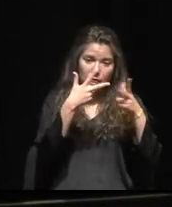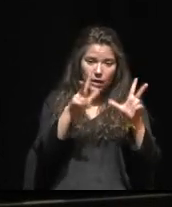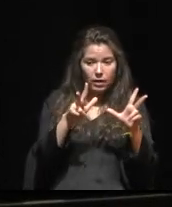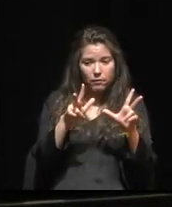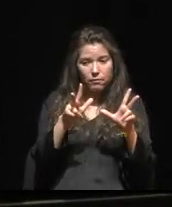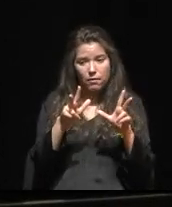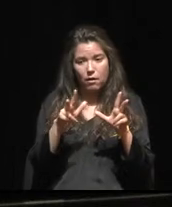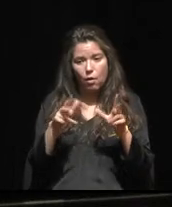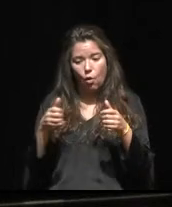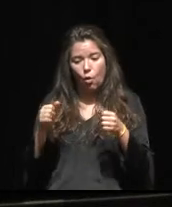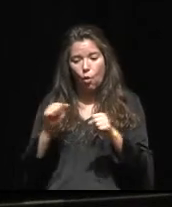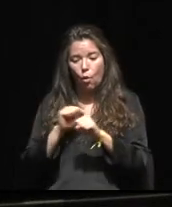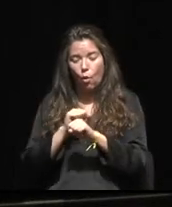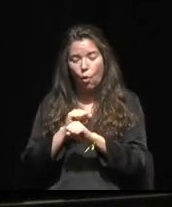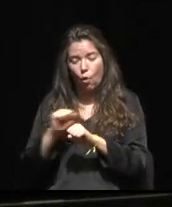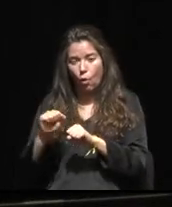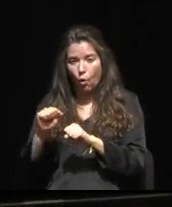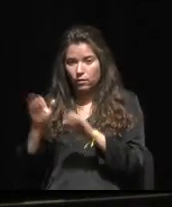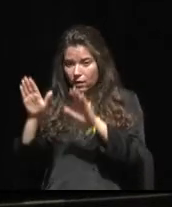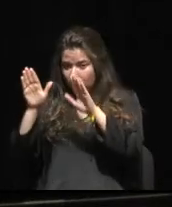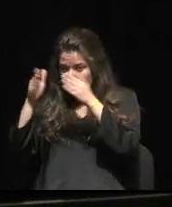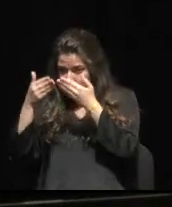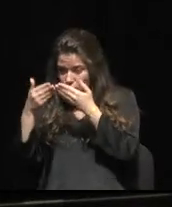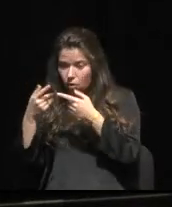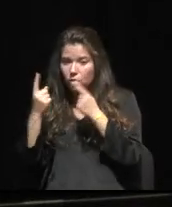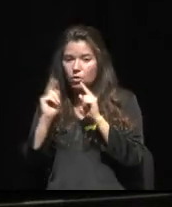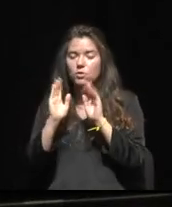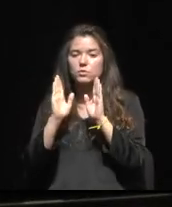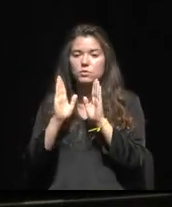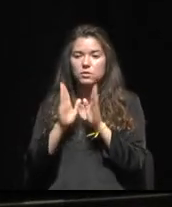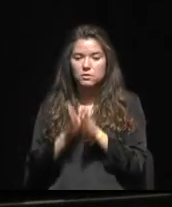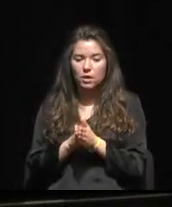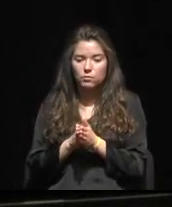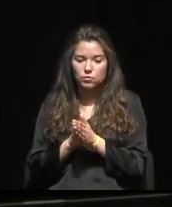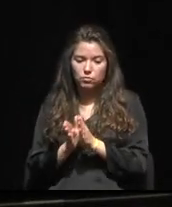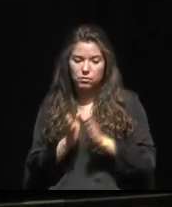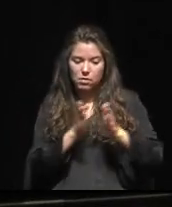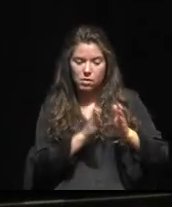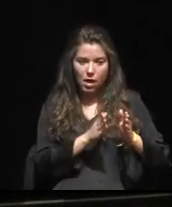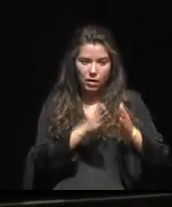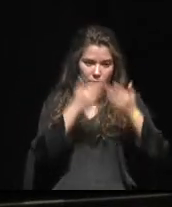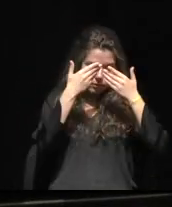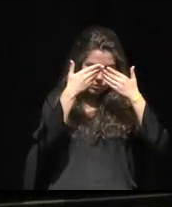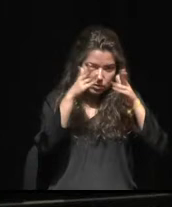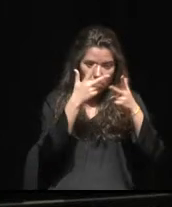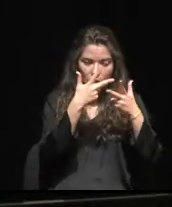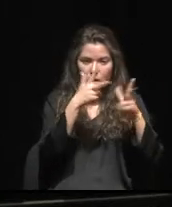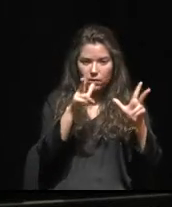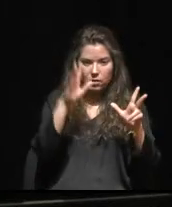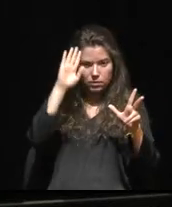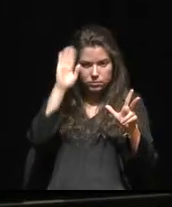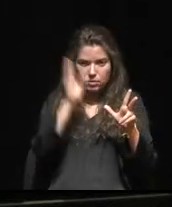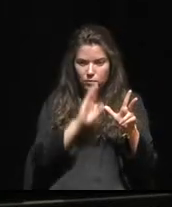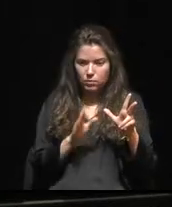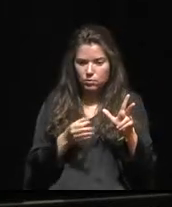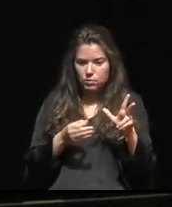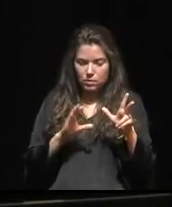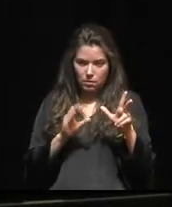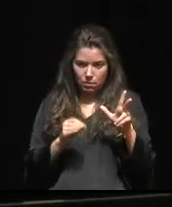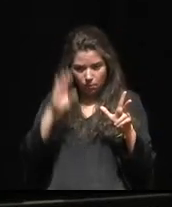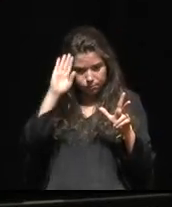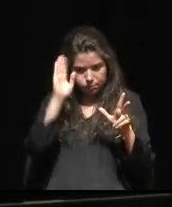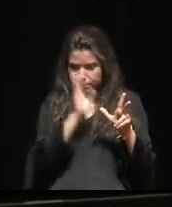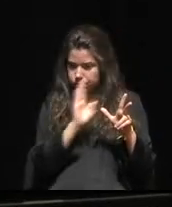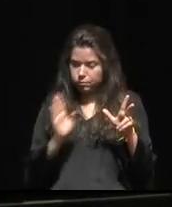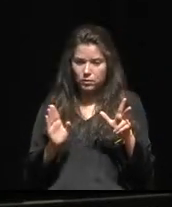as ditaduras nós temos que estar do lado das democracias liberais já sabemos de que lado é que está o Partido Comunista